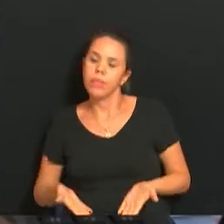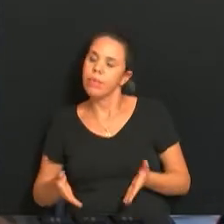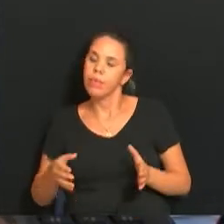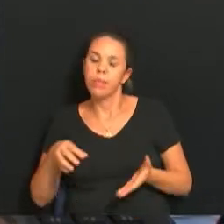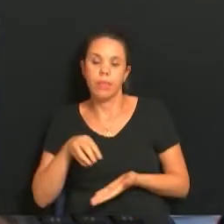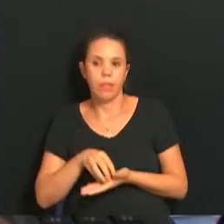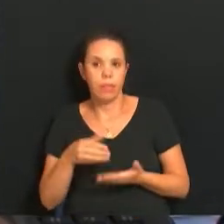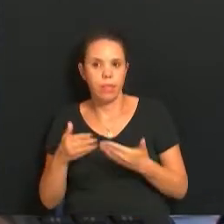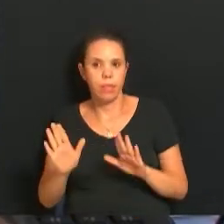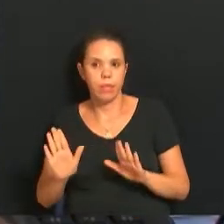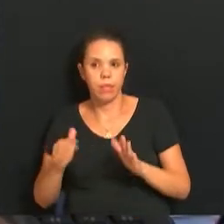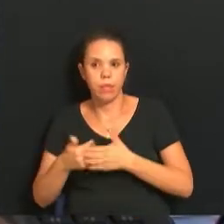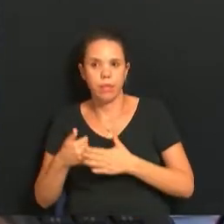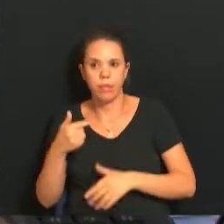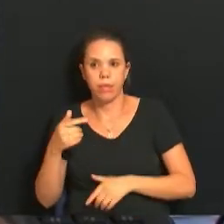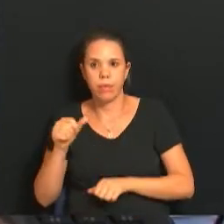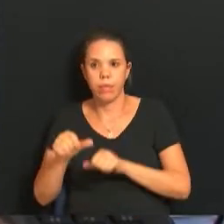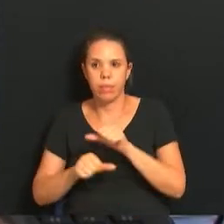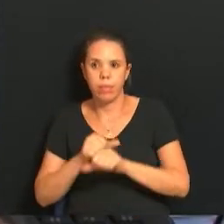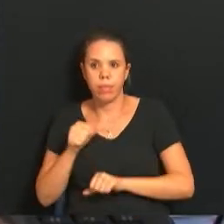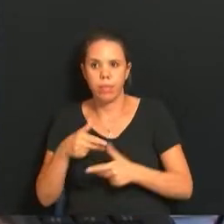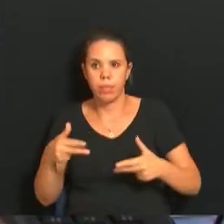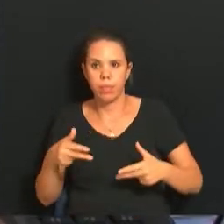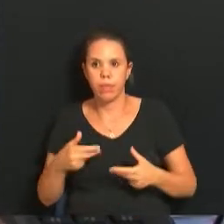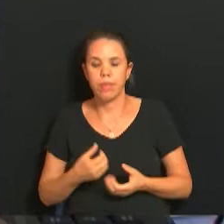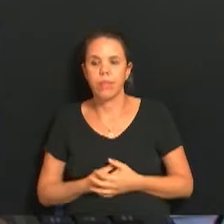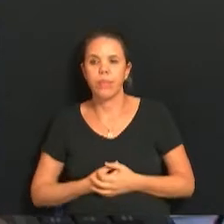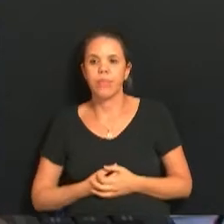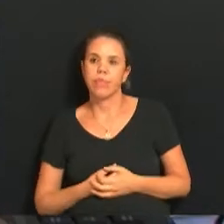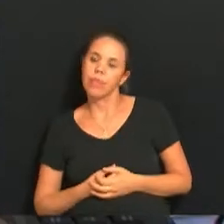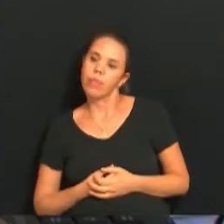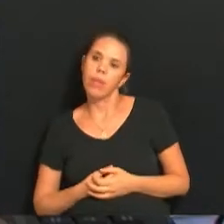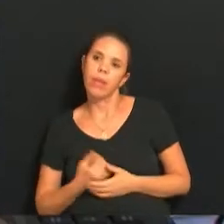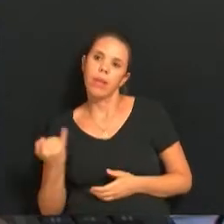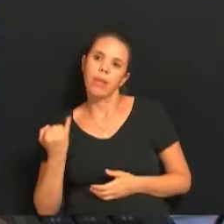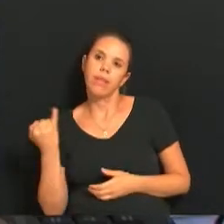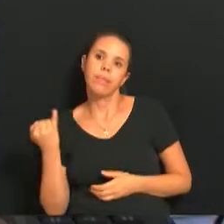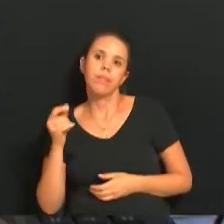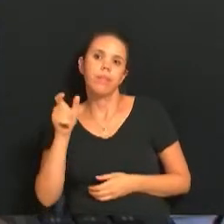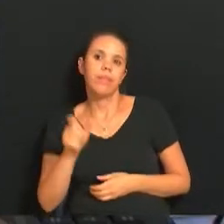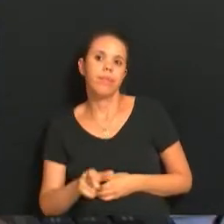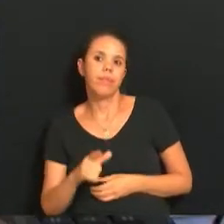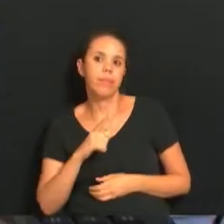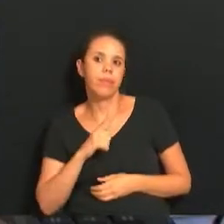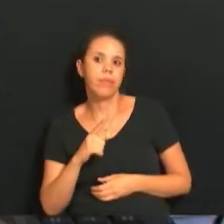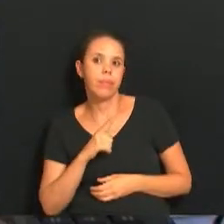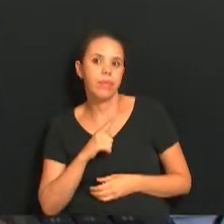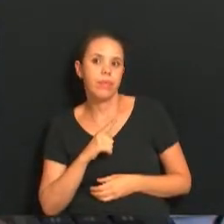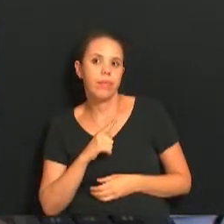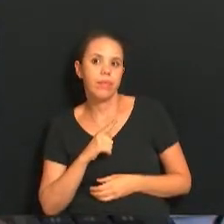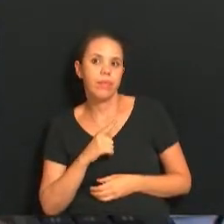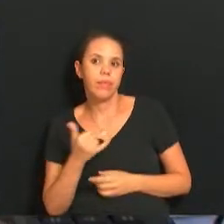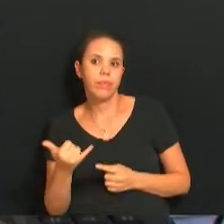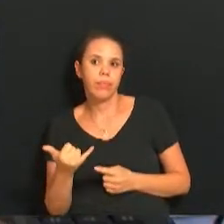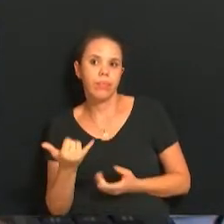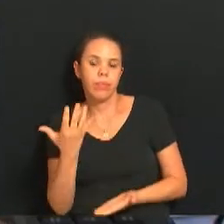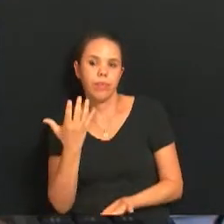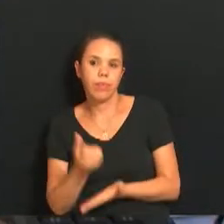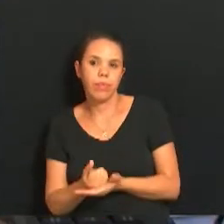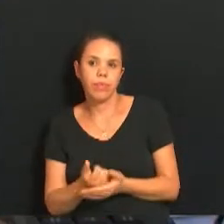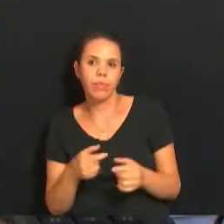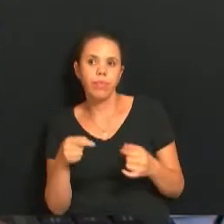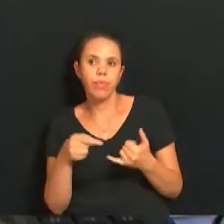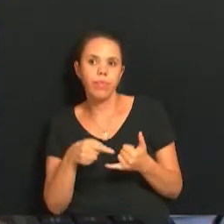abrir, fechar, alterar MEI, qualquer informação, é importante que essa pessoa tenha instalado em seu celular o aplicativo